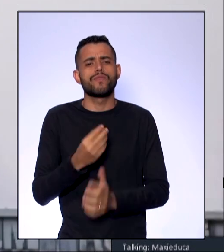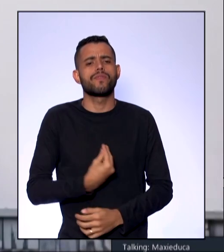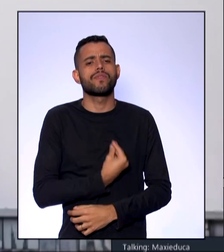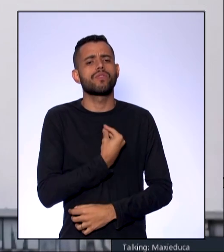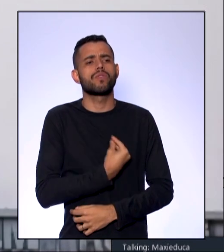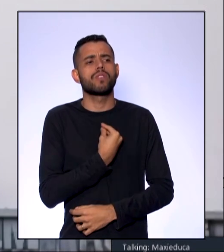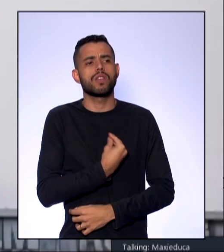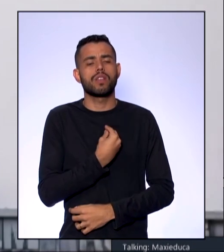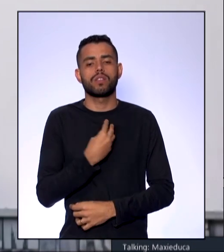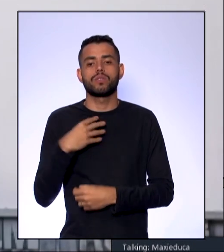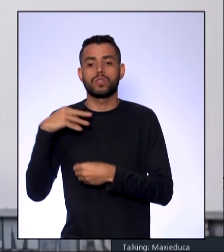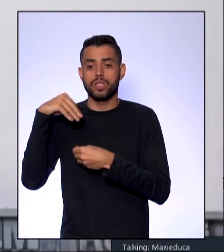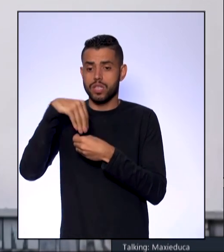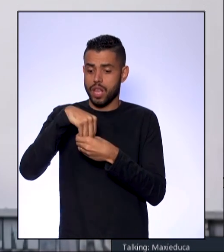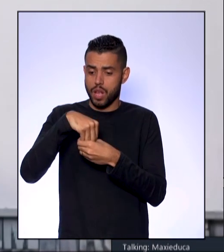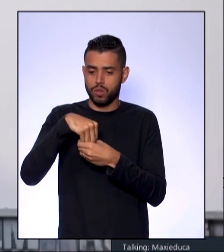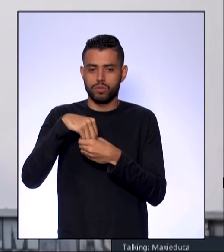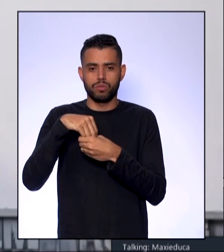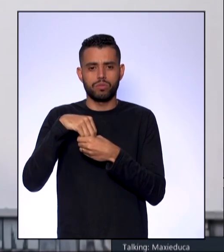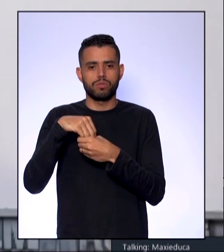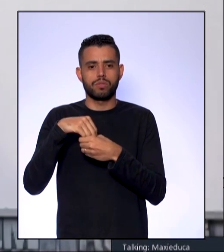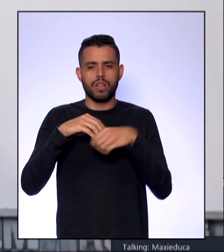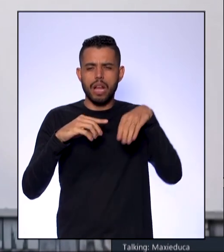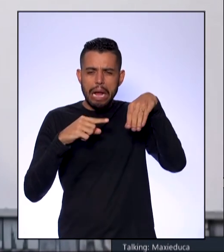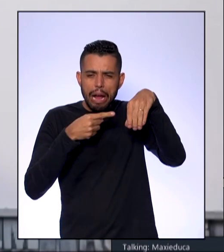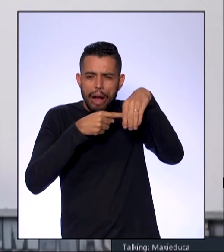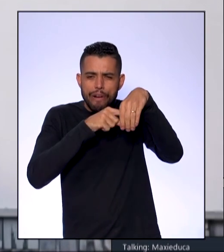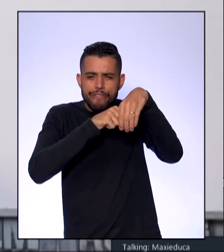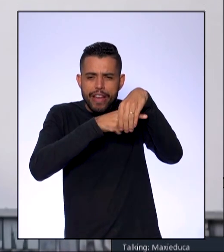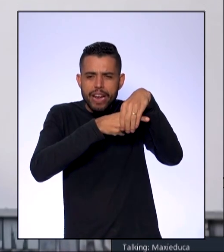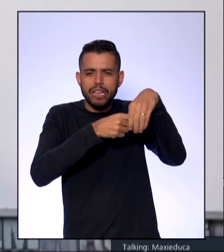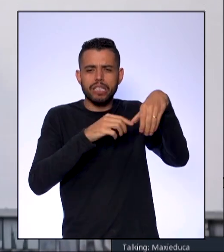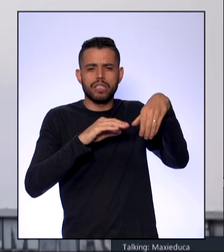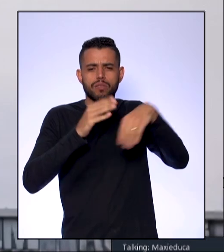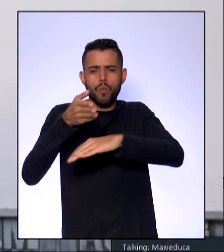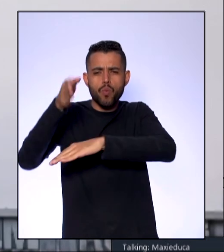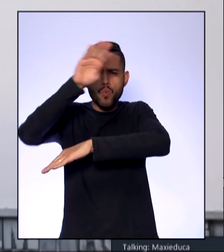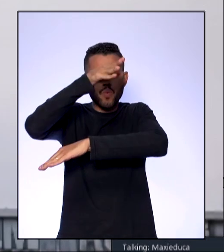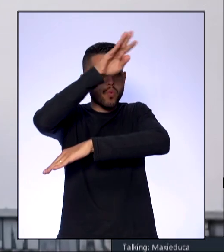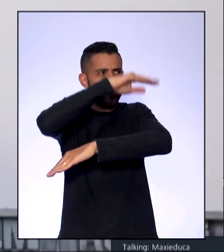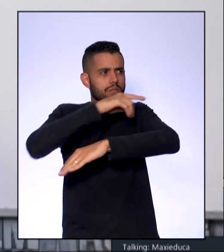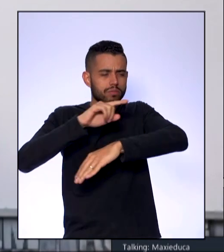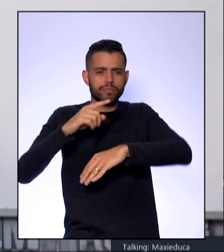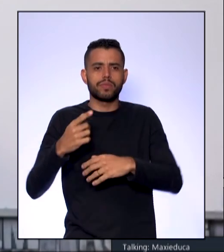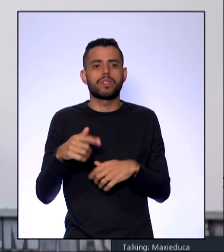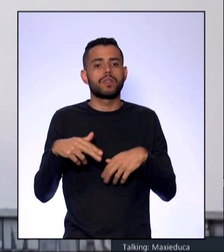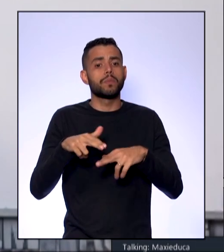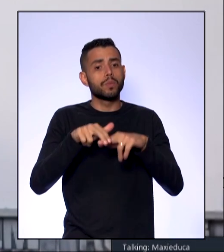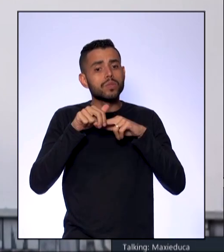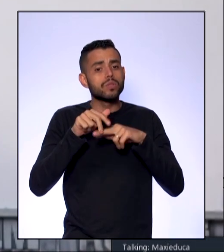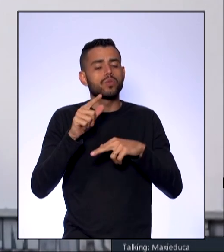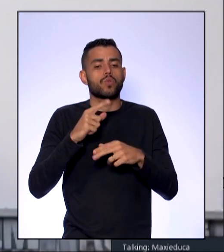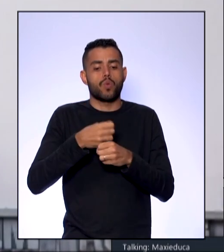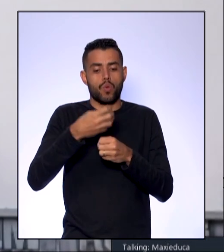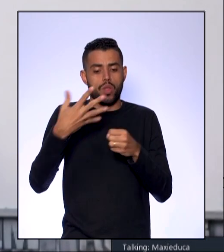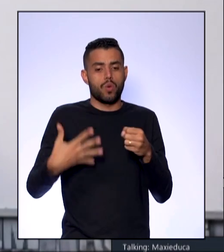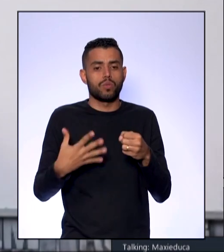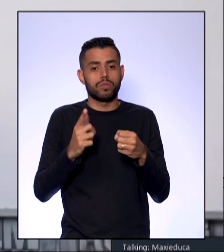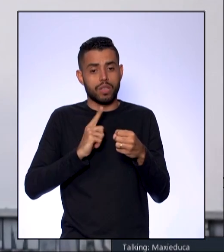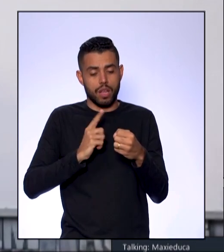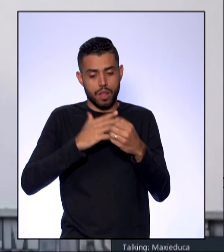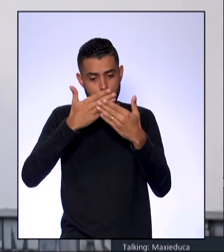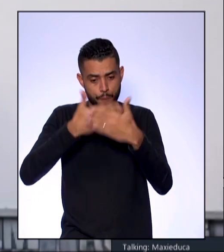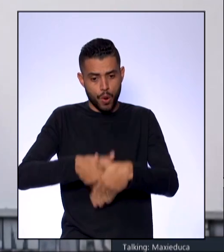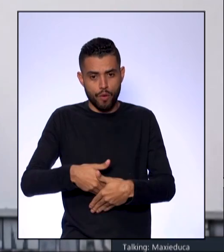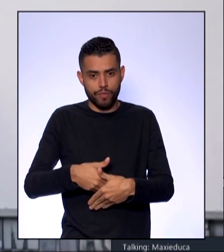especial, no interior de cavernas, por isso nomadismo. E aí vem um detalhe. Conteúdo que geralmente aparece em provas,